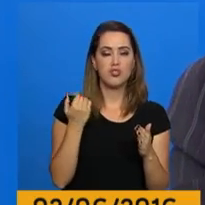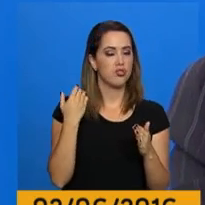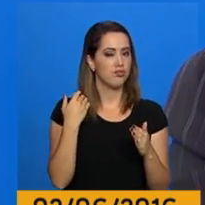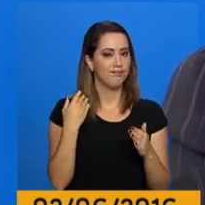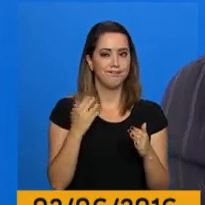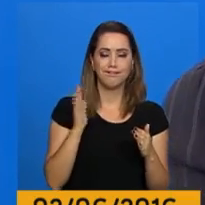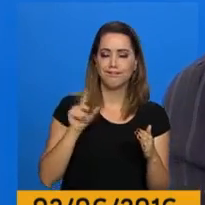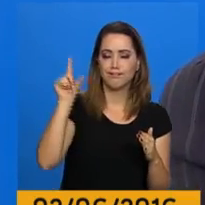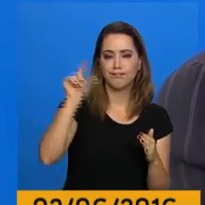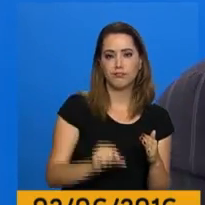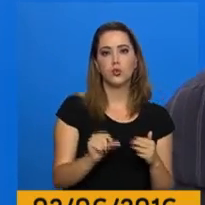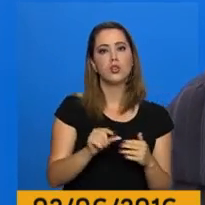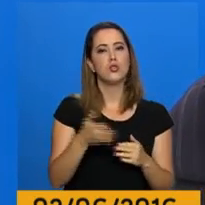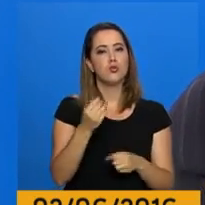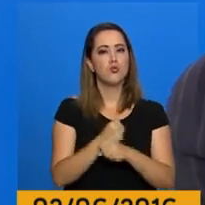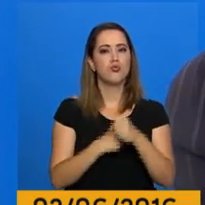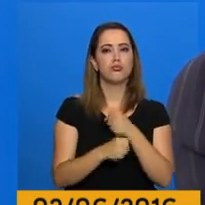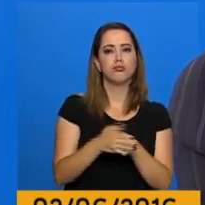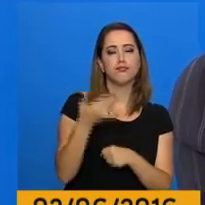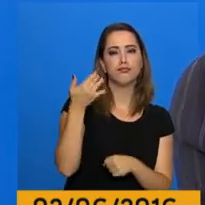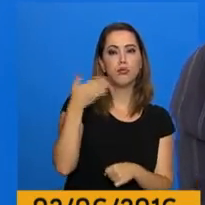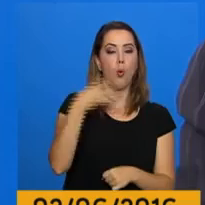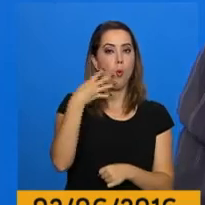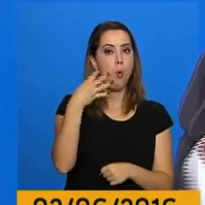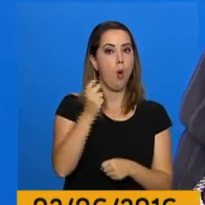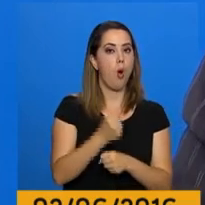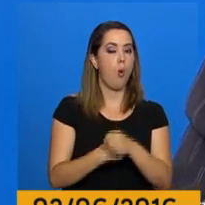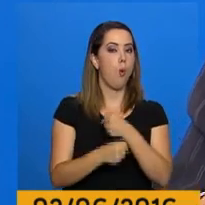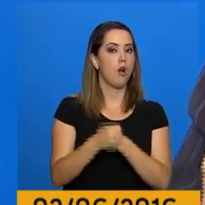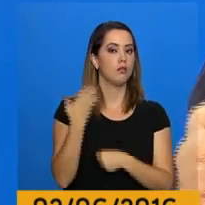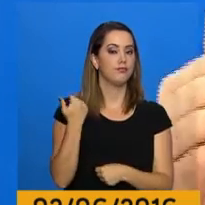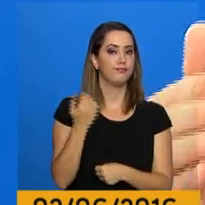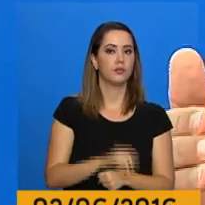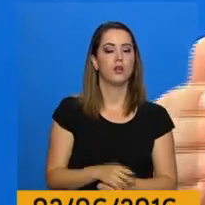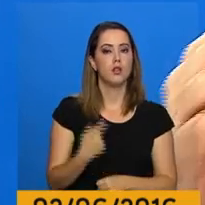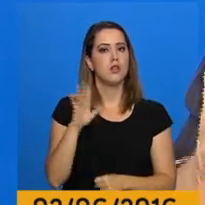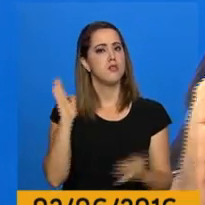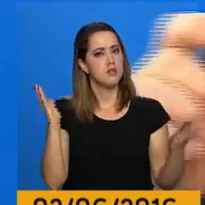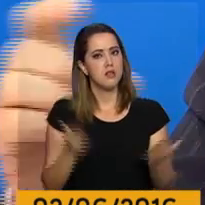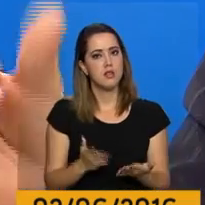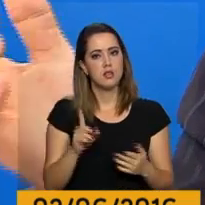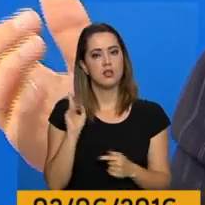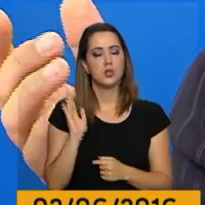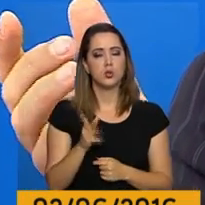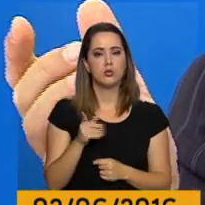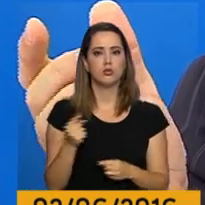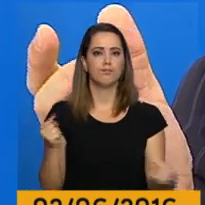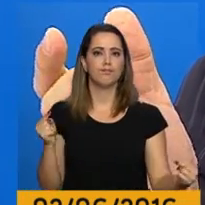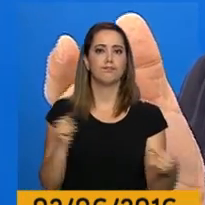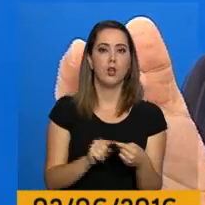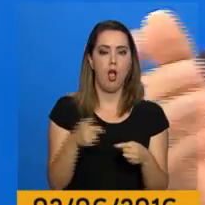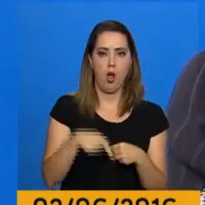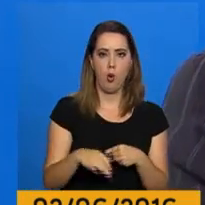2015. Então está recuperando a perda de 4 anos e está colocando a vinculação agora no nosso raciocínio com a